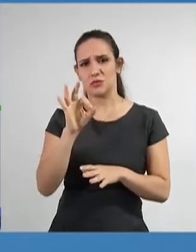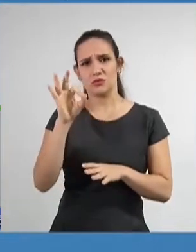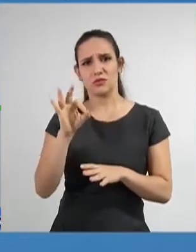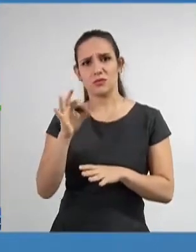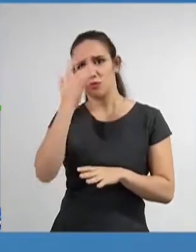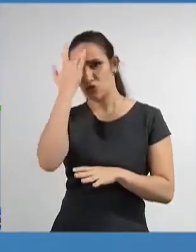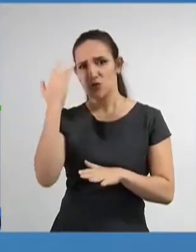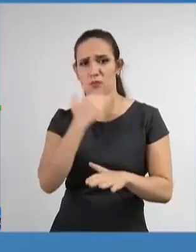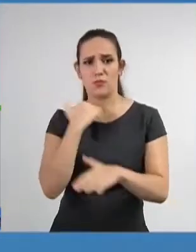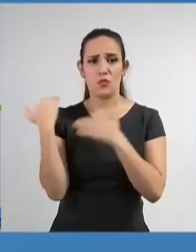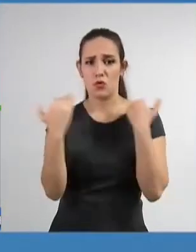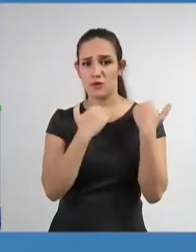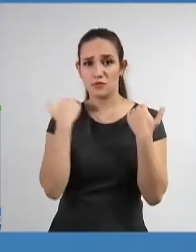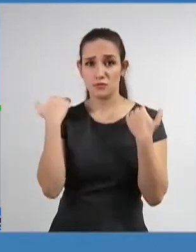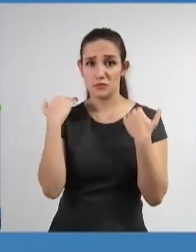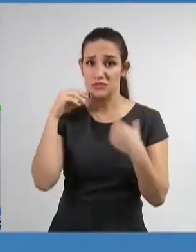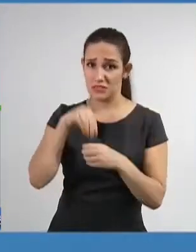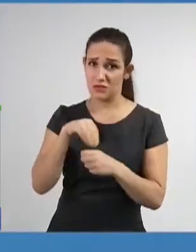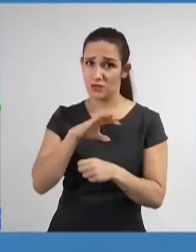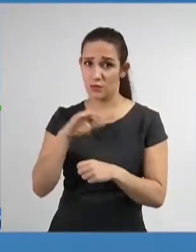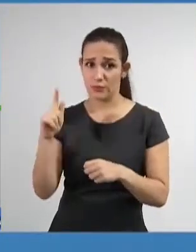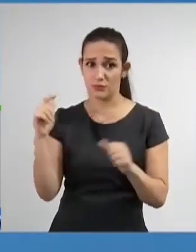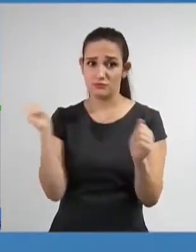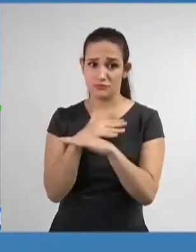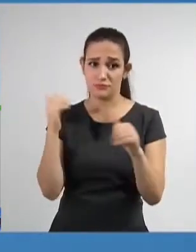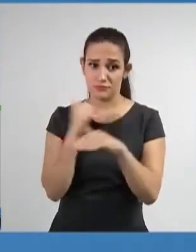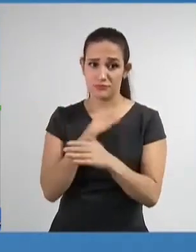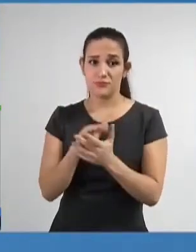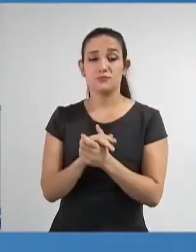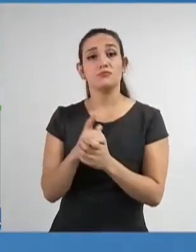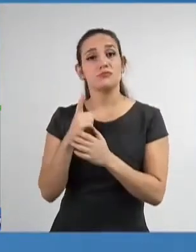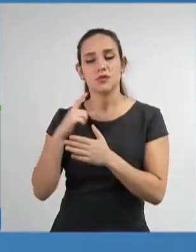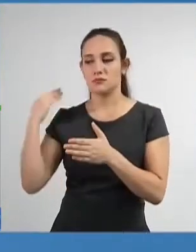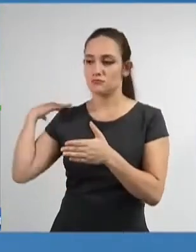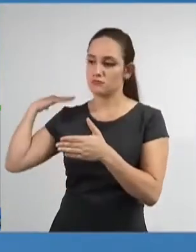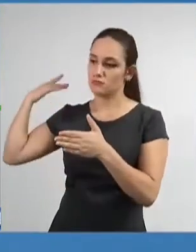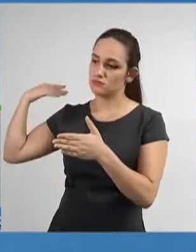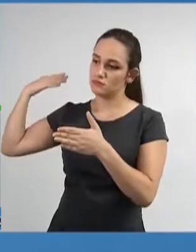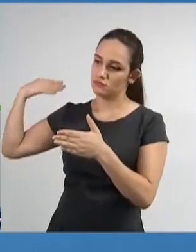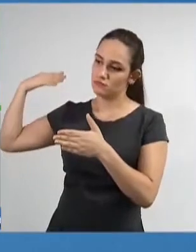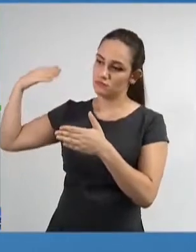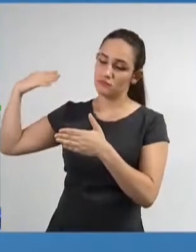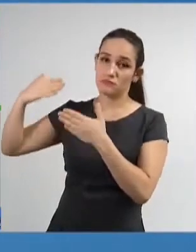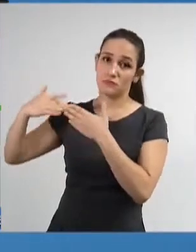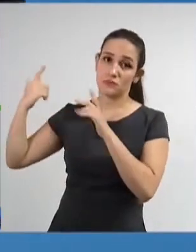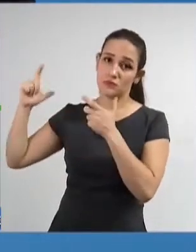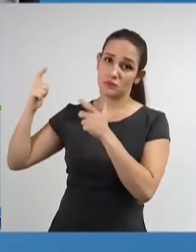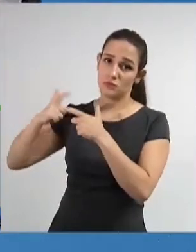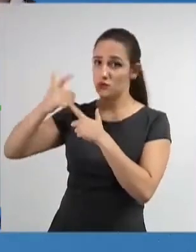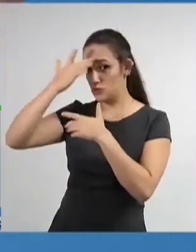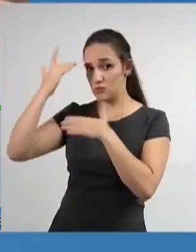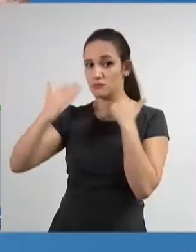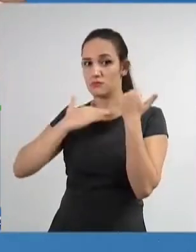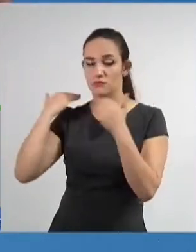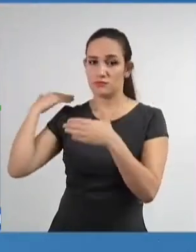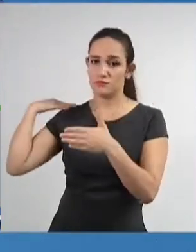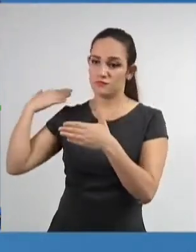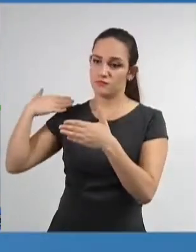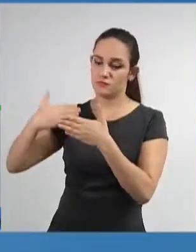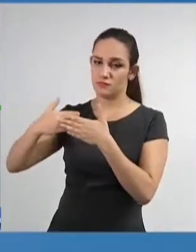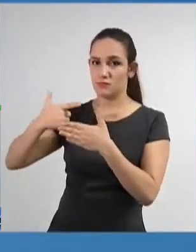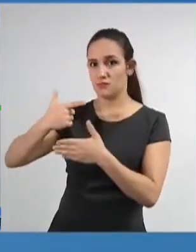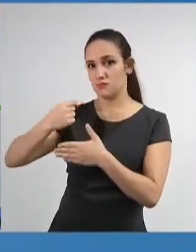as mortes só dentro de Campo Grande. Nós temos um histórico de diminuição de acidentes por mortes. Nós chegamos em